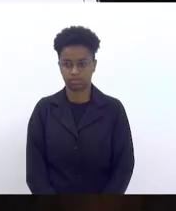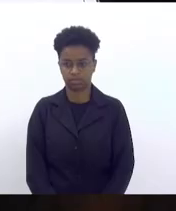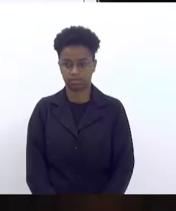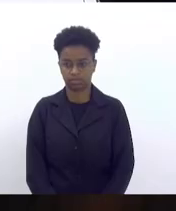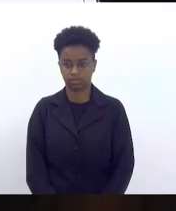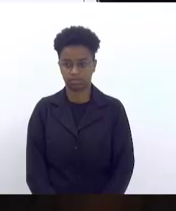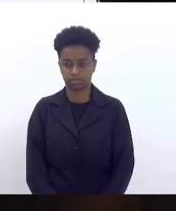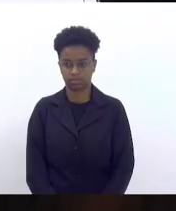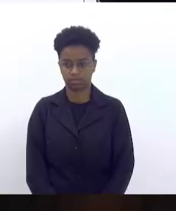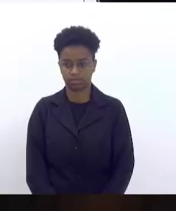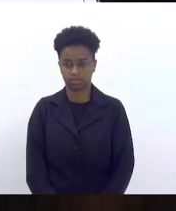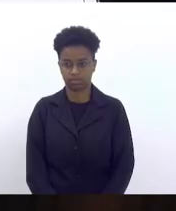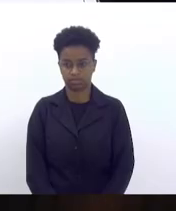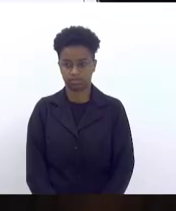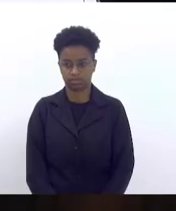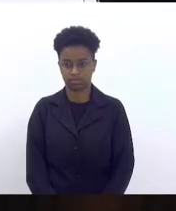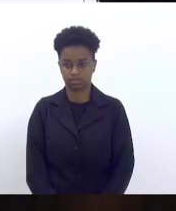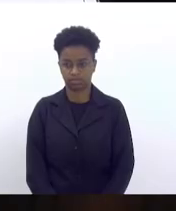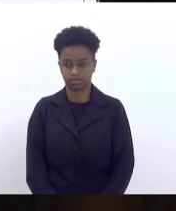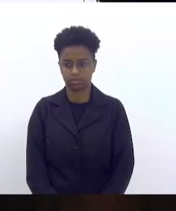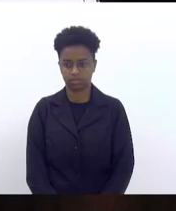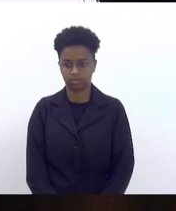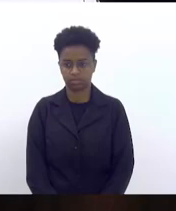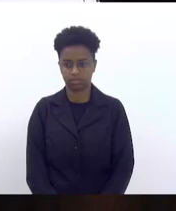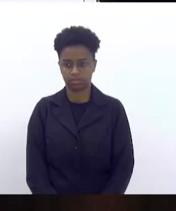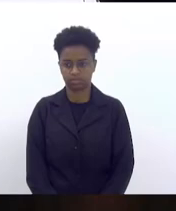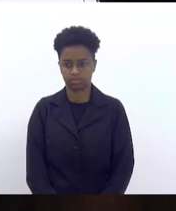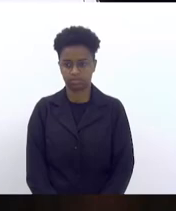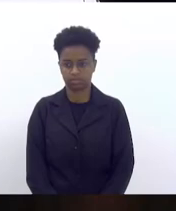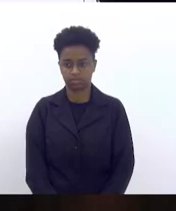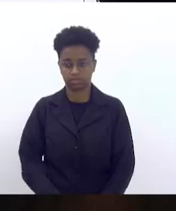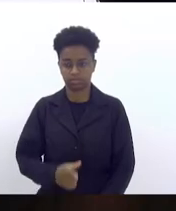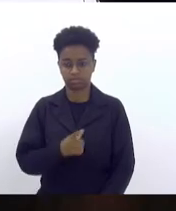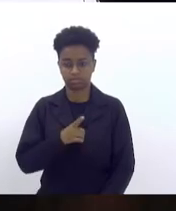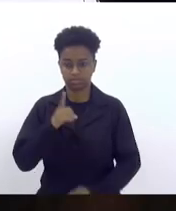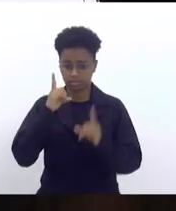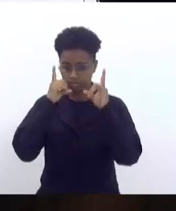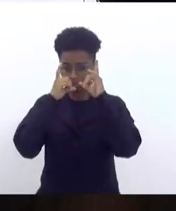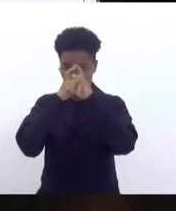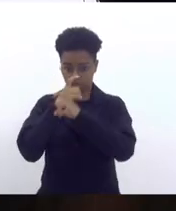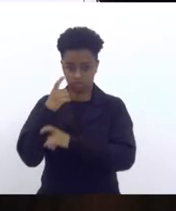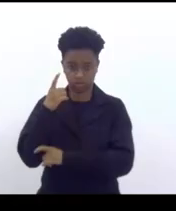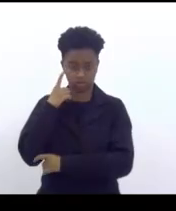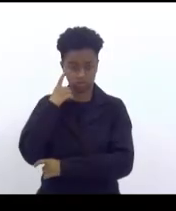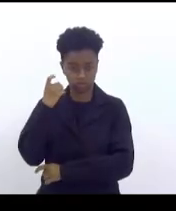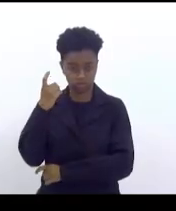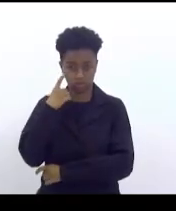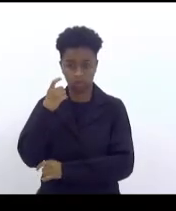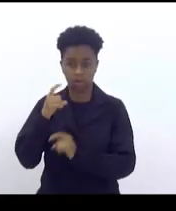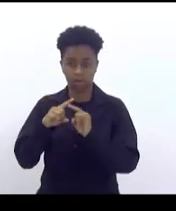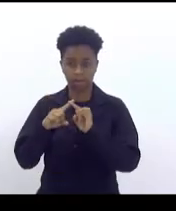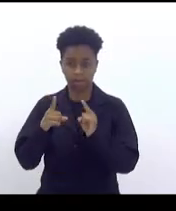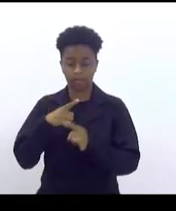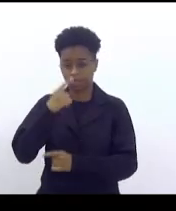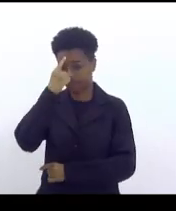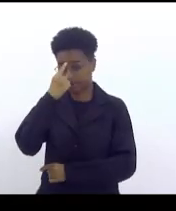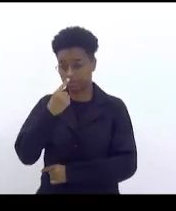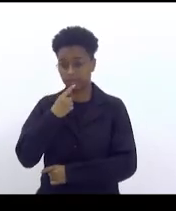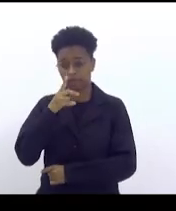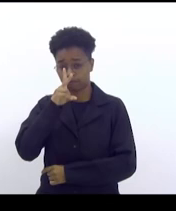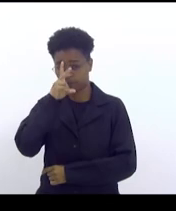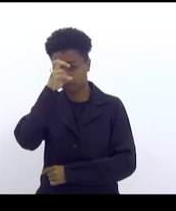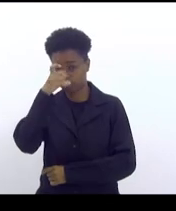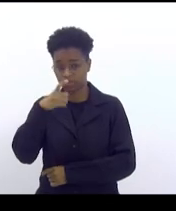ao áudio mas de qualquer maneira as imagens são são imagens fortes são imagens impactantes com áudio